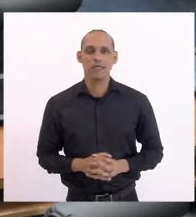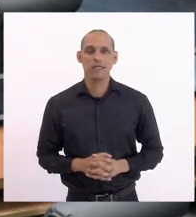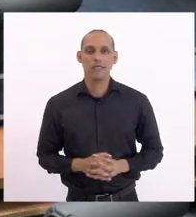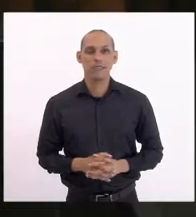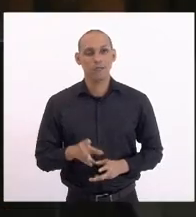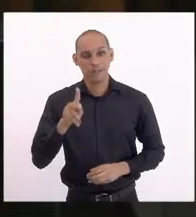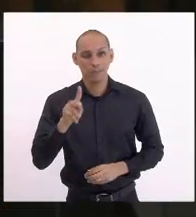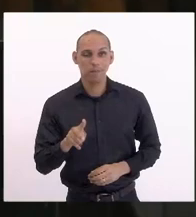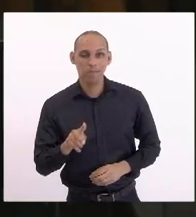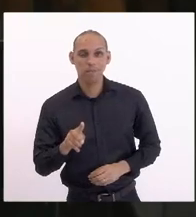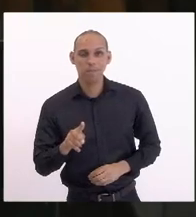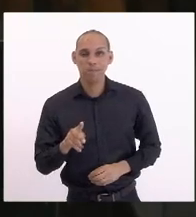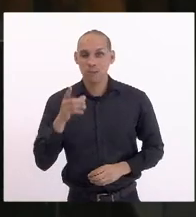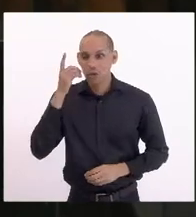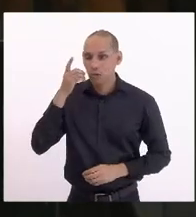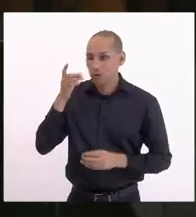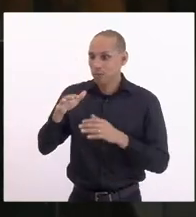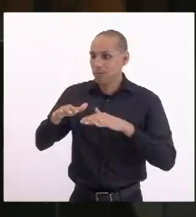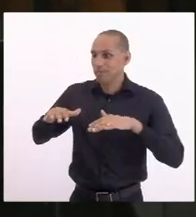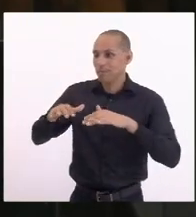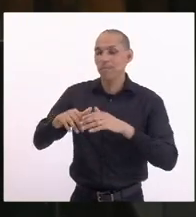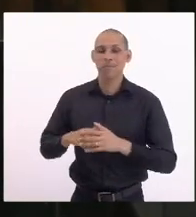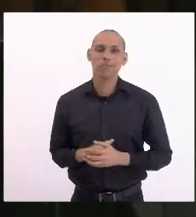Senhora Presidente, senhores deputados,